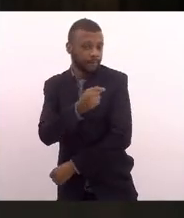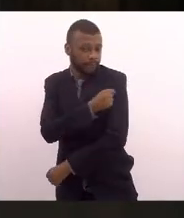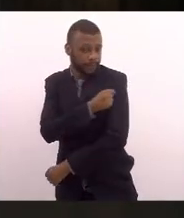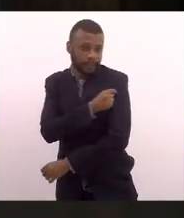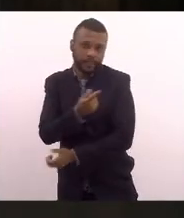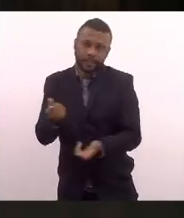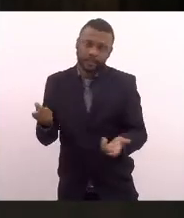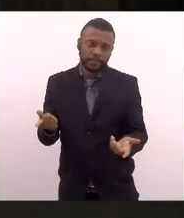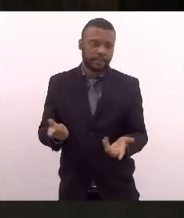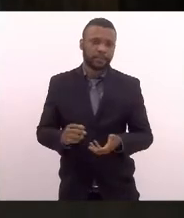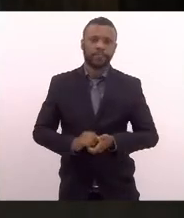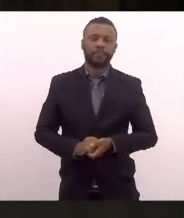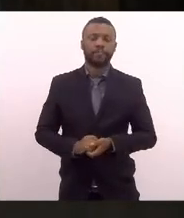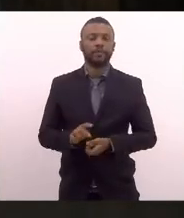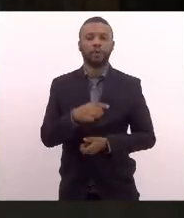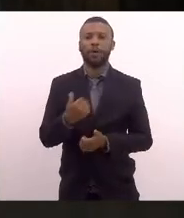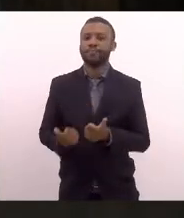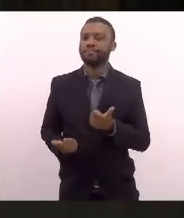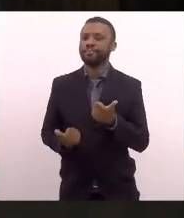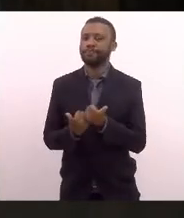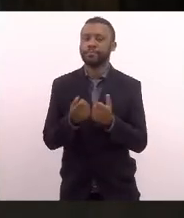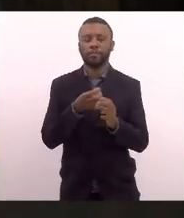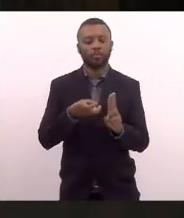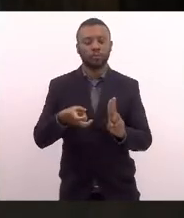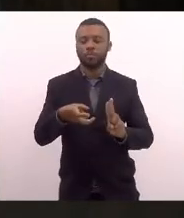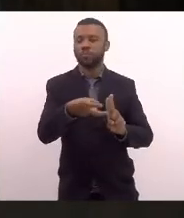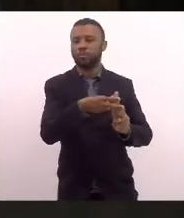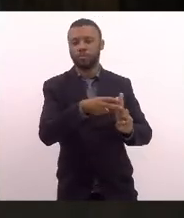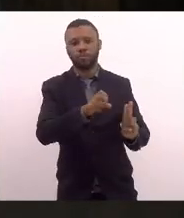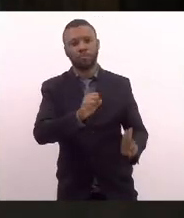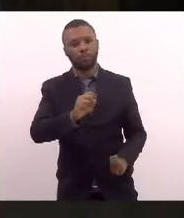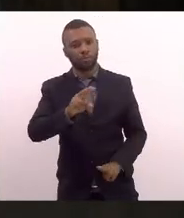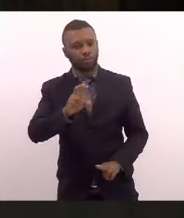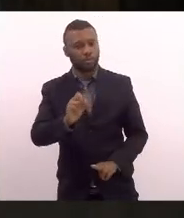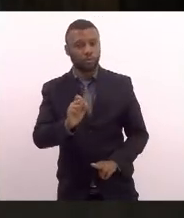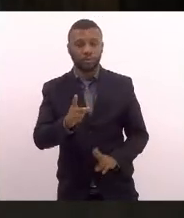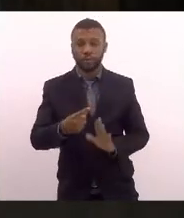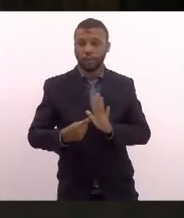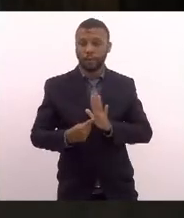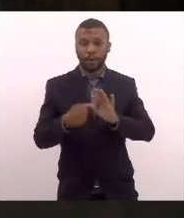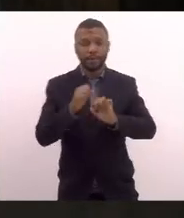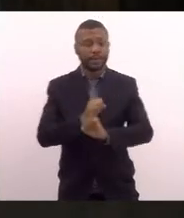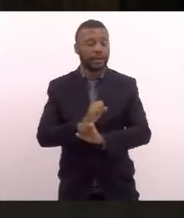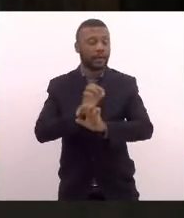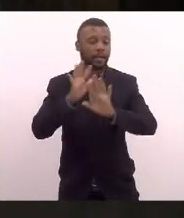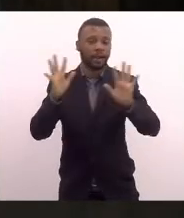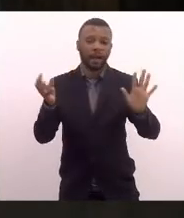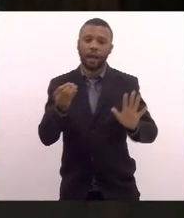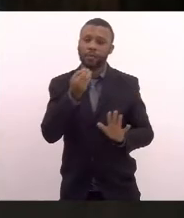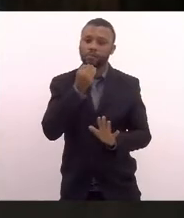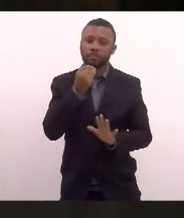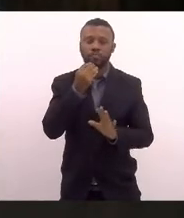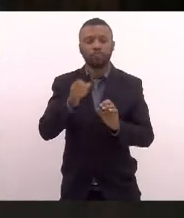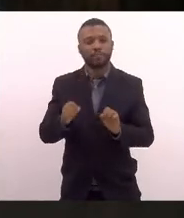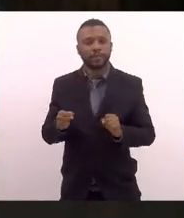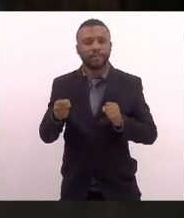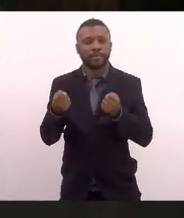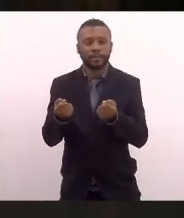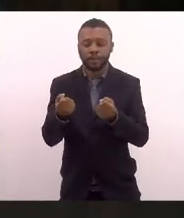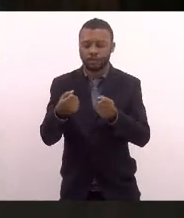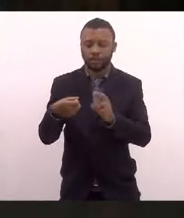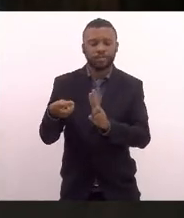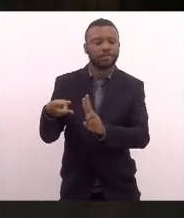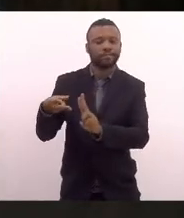Nós sustentamos o Sistema Único de Saúde. Isso está claro e evidente. Defendemos esse sistema,